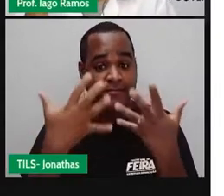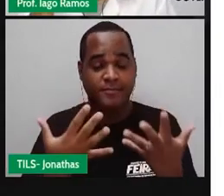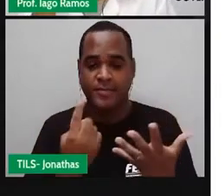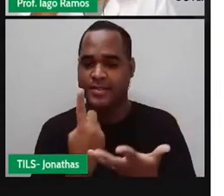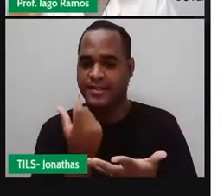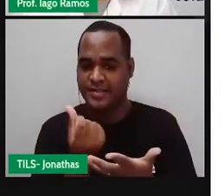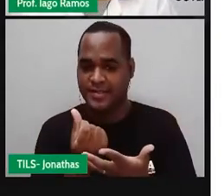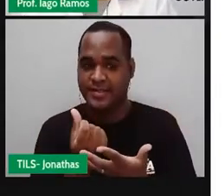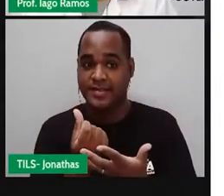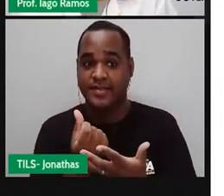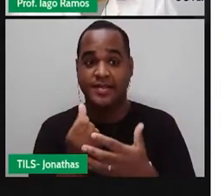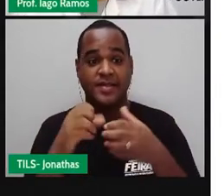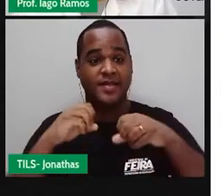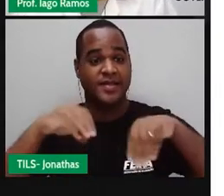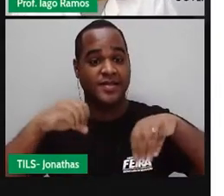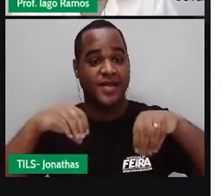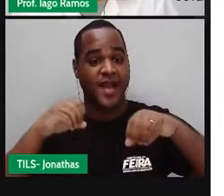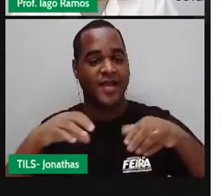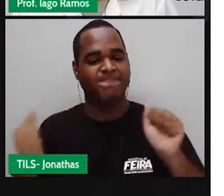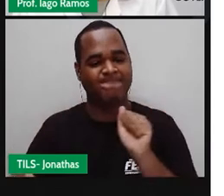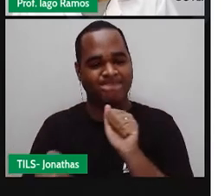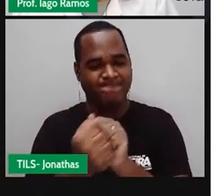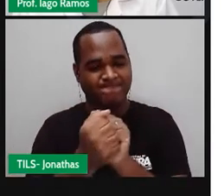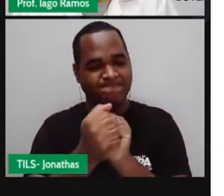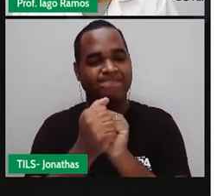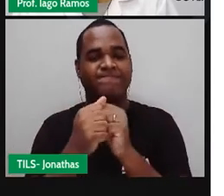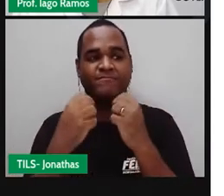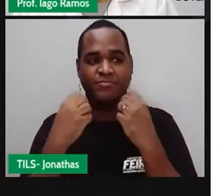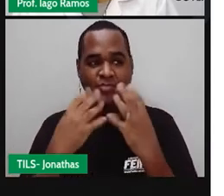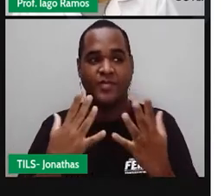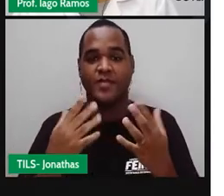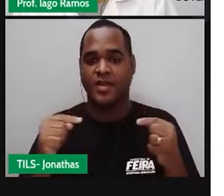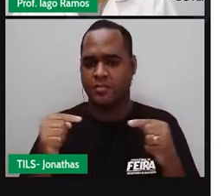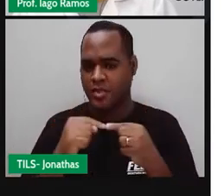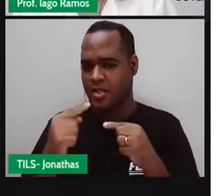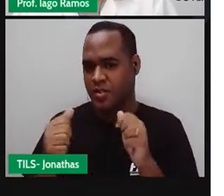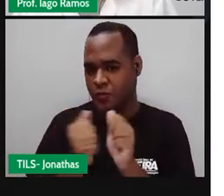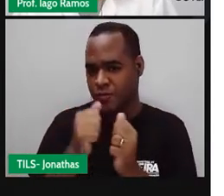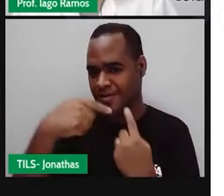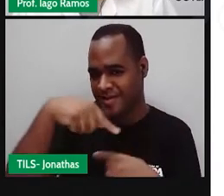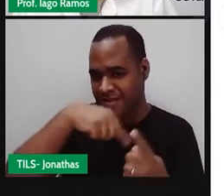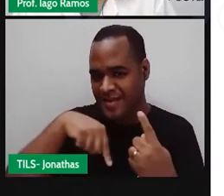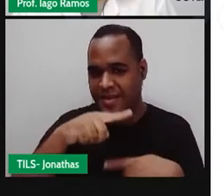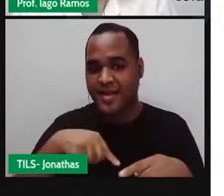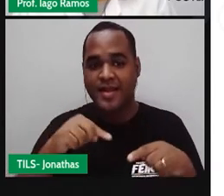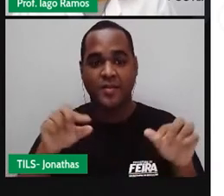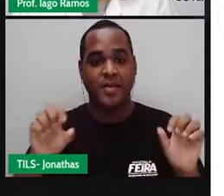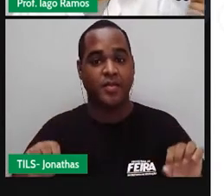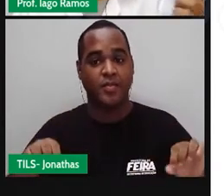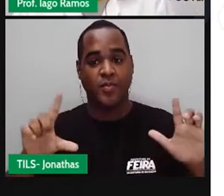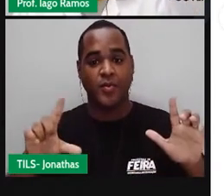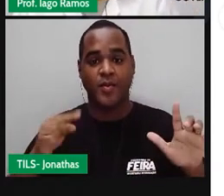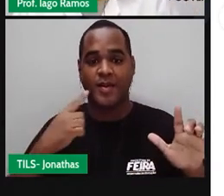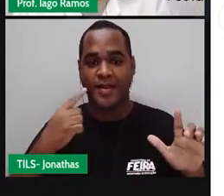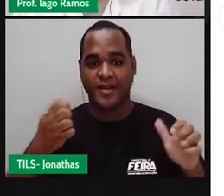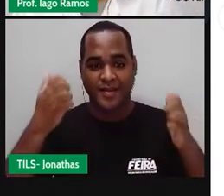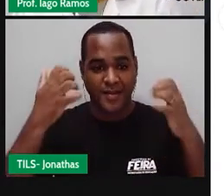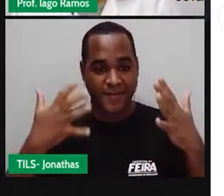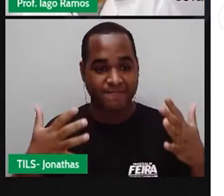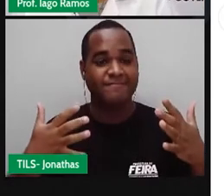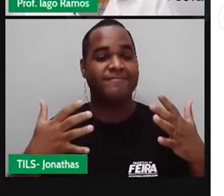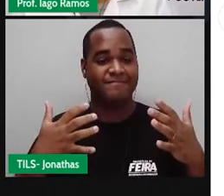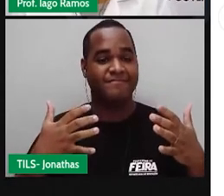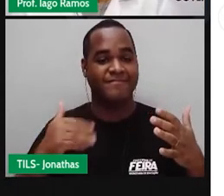16 aulas juntos né já aparece aí na tela para você não custa nada eu me